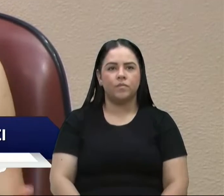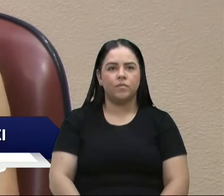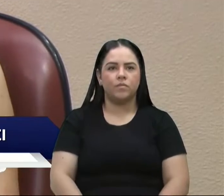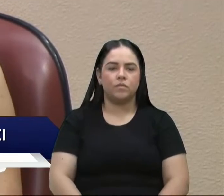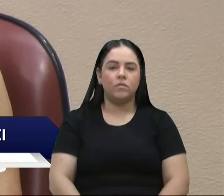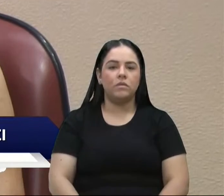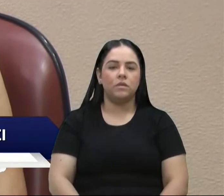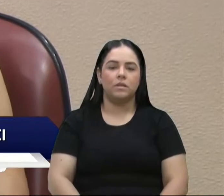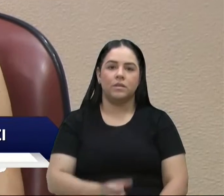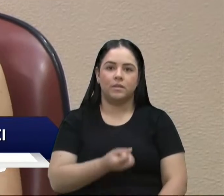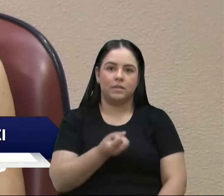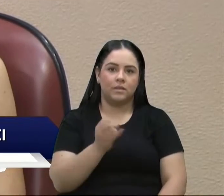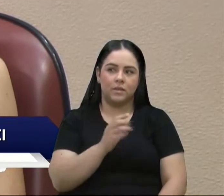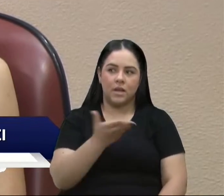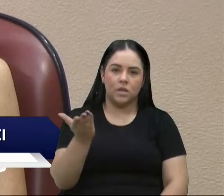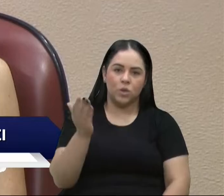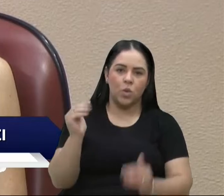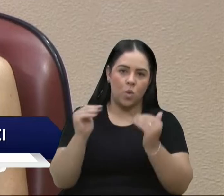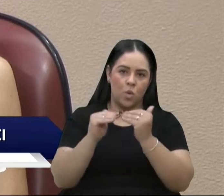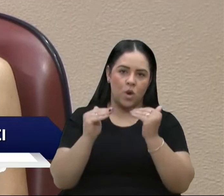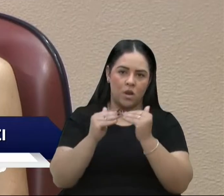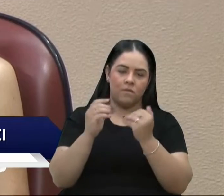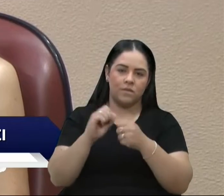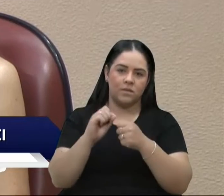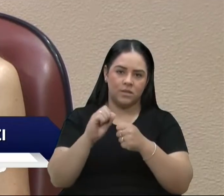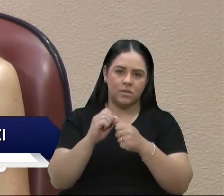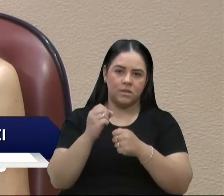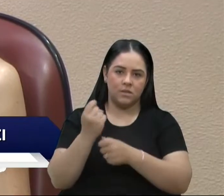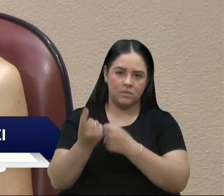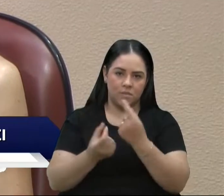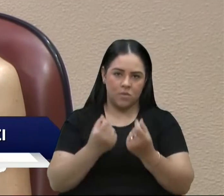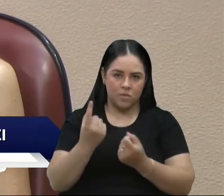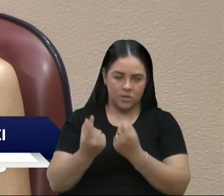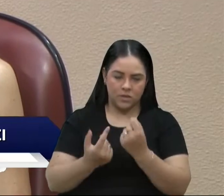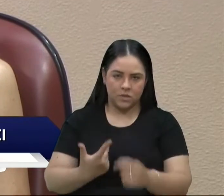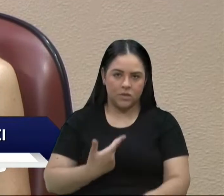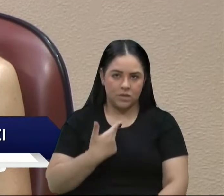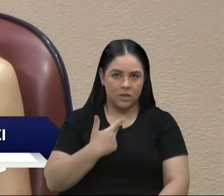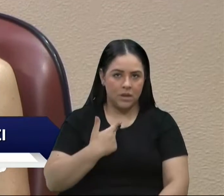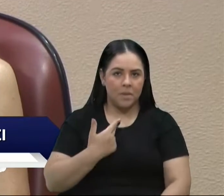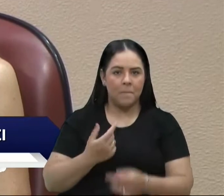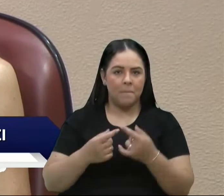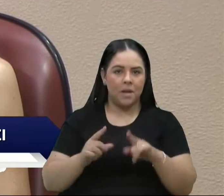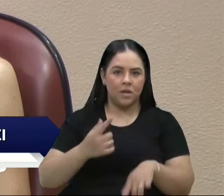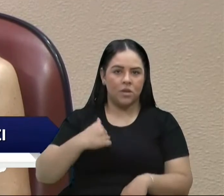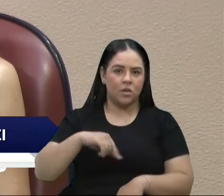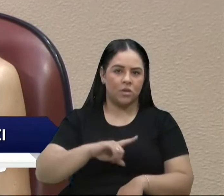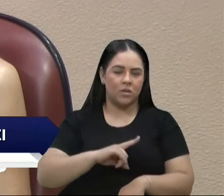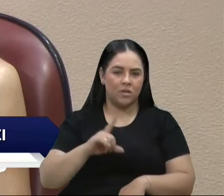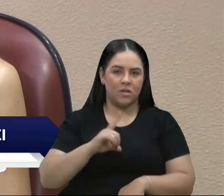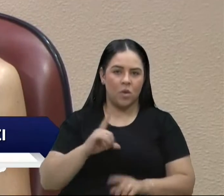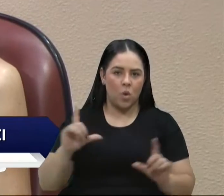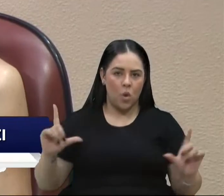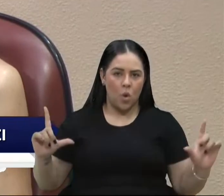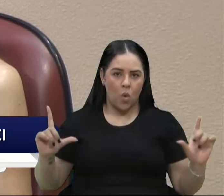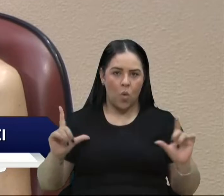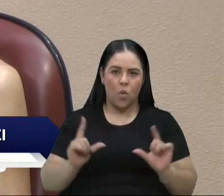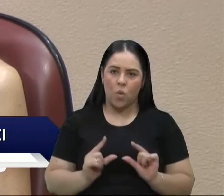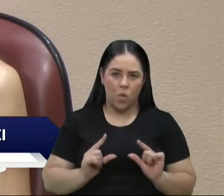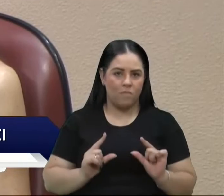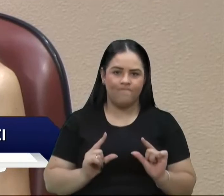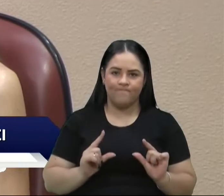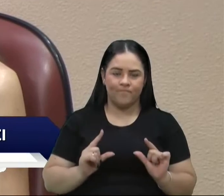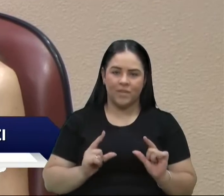se eles concordariam em realizar esses procedimentos eletivos. Porém, nós tivemos uma baixa adesão, uma